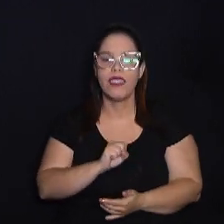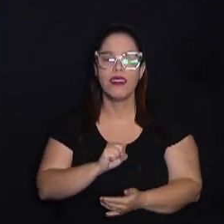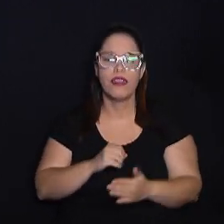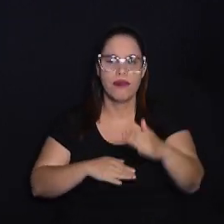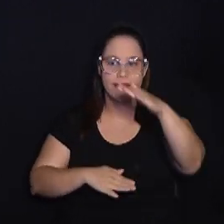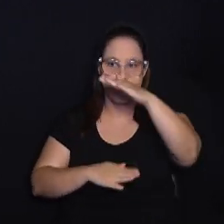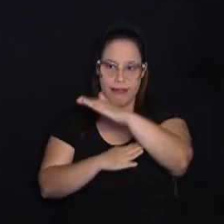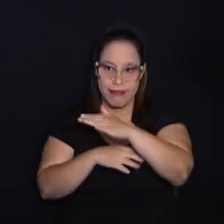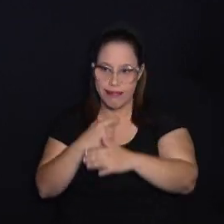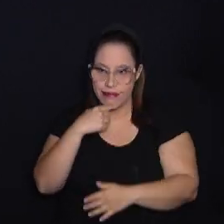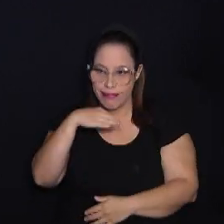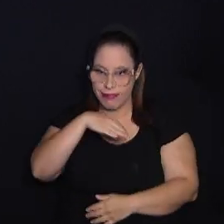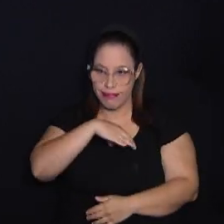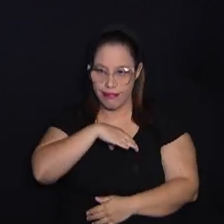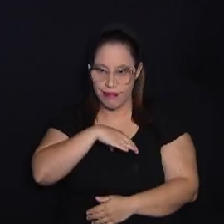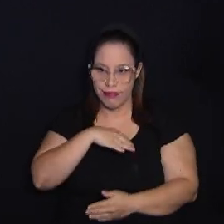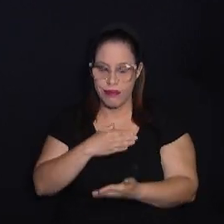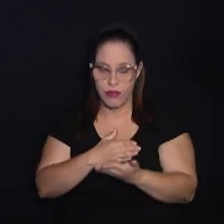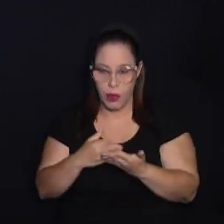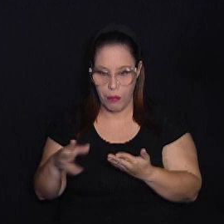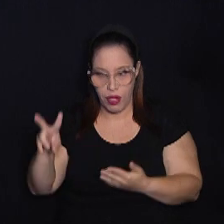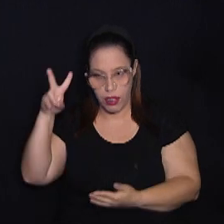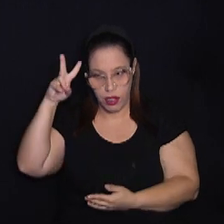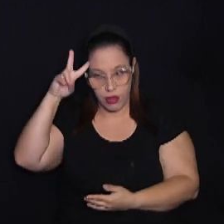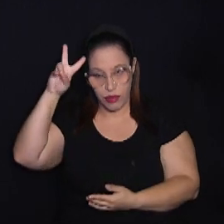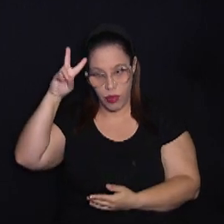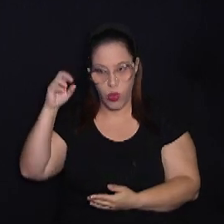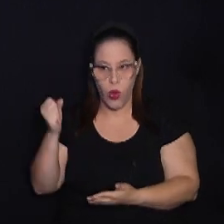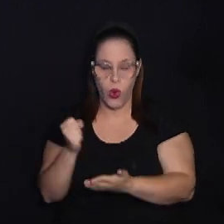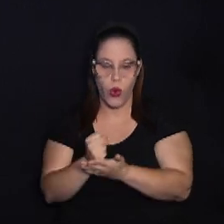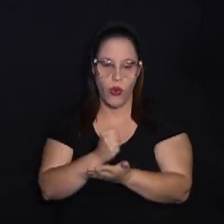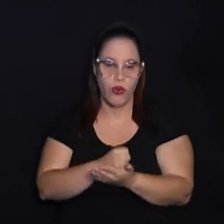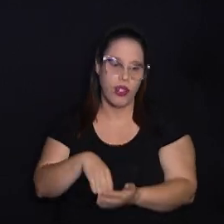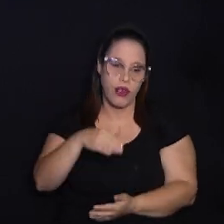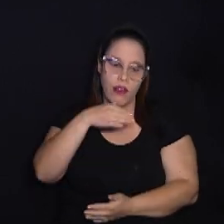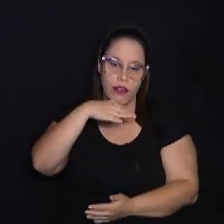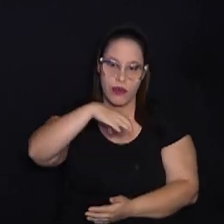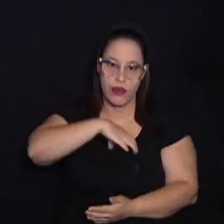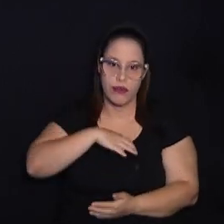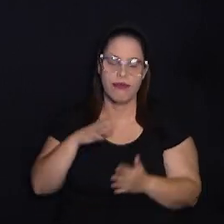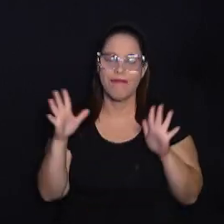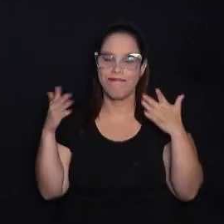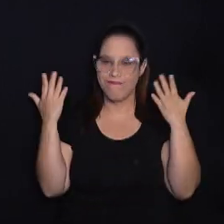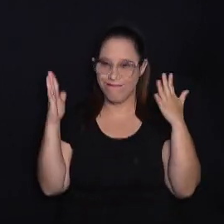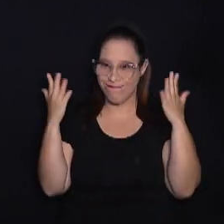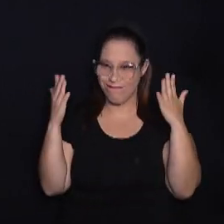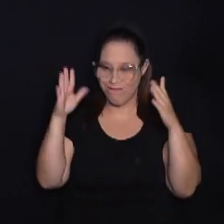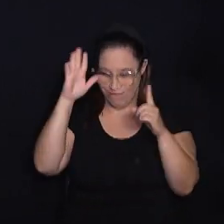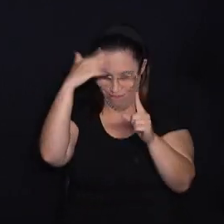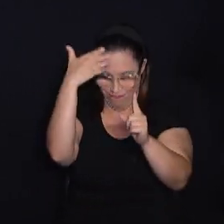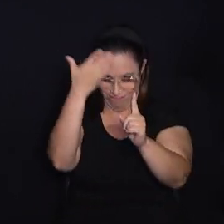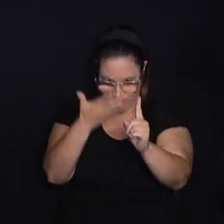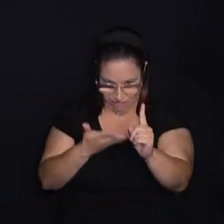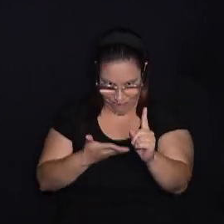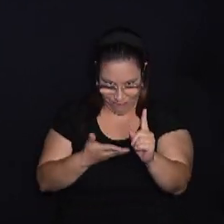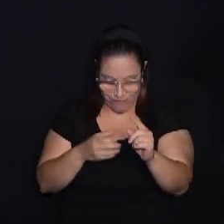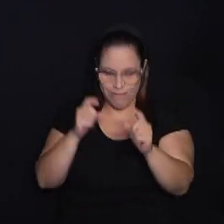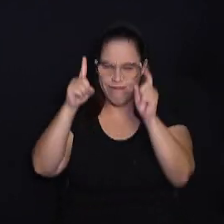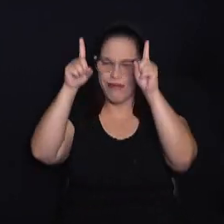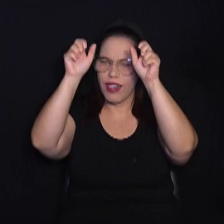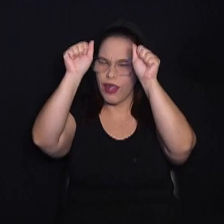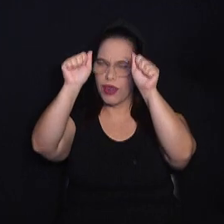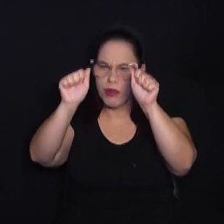de Campinas e passa para a história oficial da nossa cidade. Parabéns por essa honraria. Que Deus te